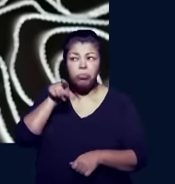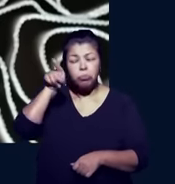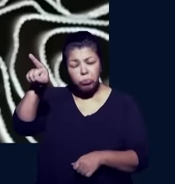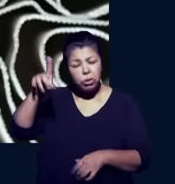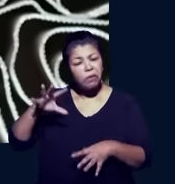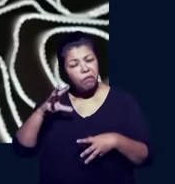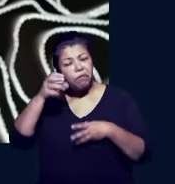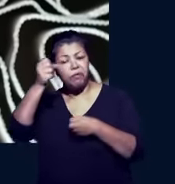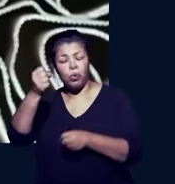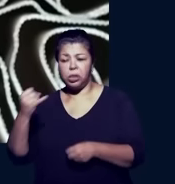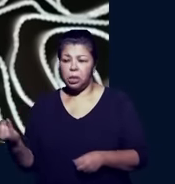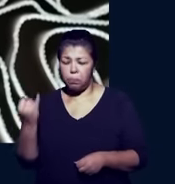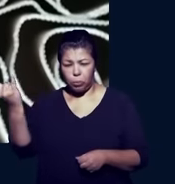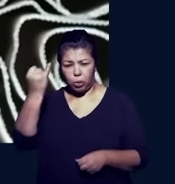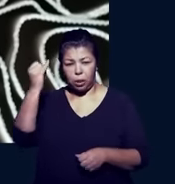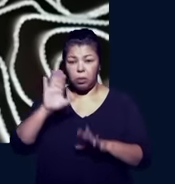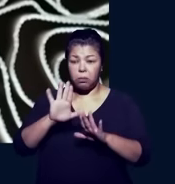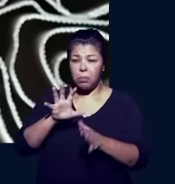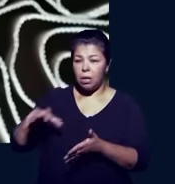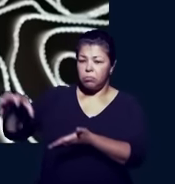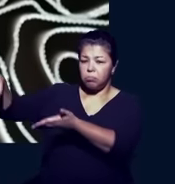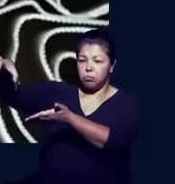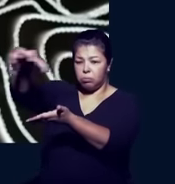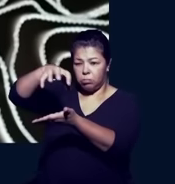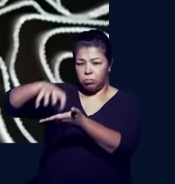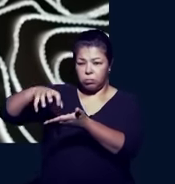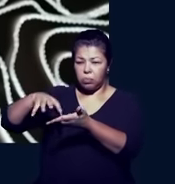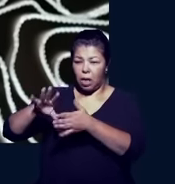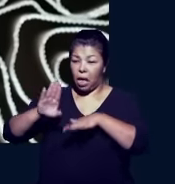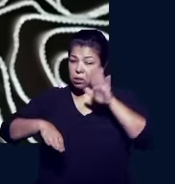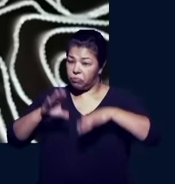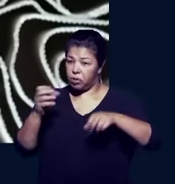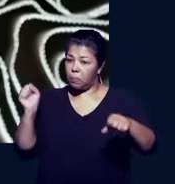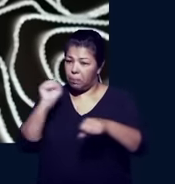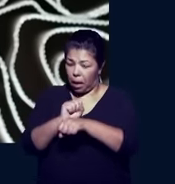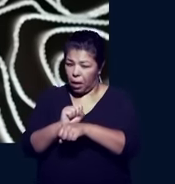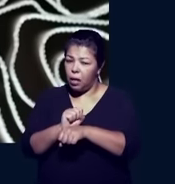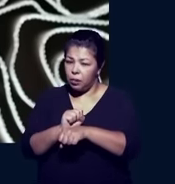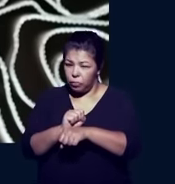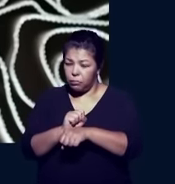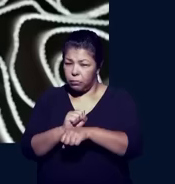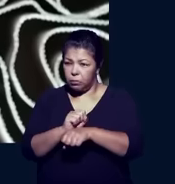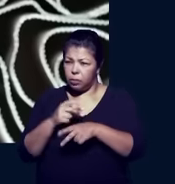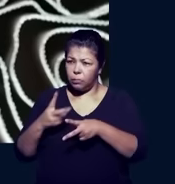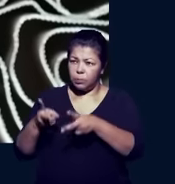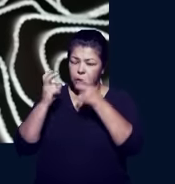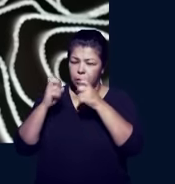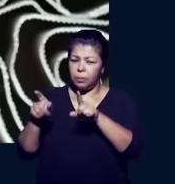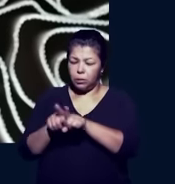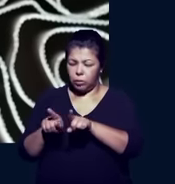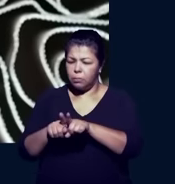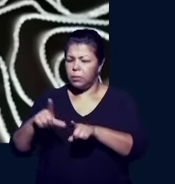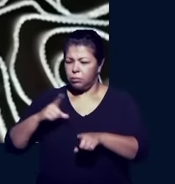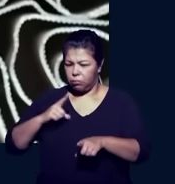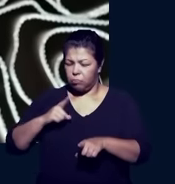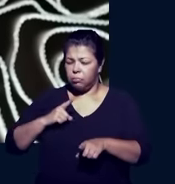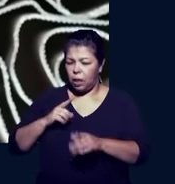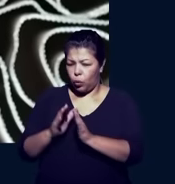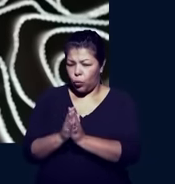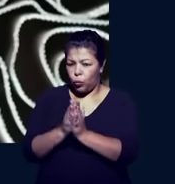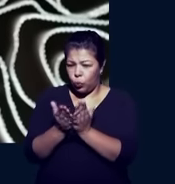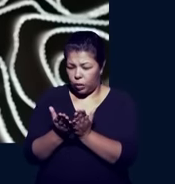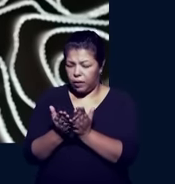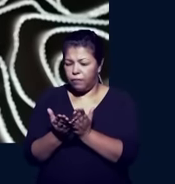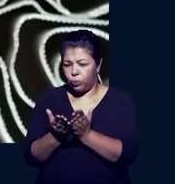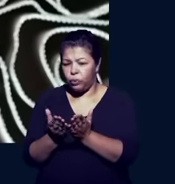mercado de capitais tá um pouco paralisado eh mas eu tô vendo uma um livro texto de condição de